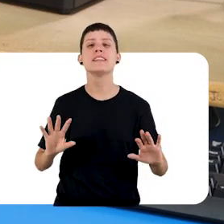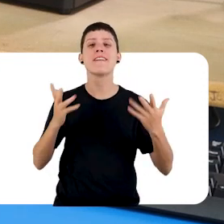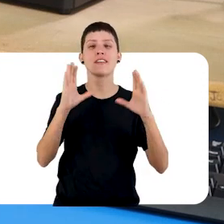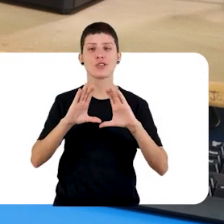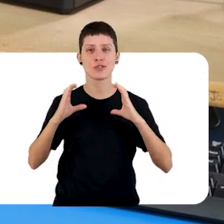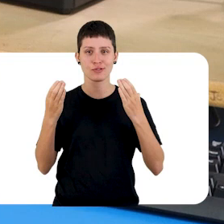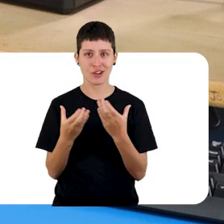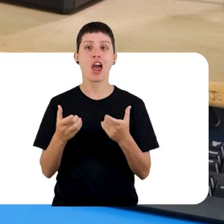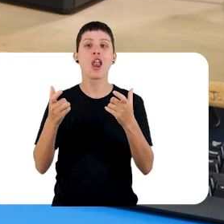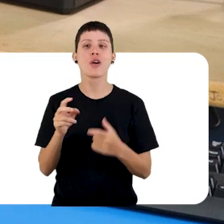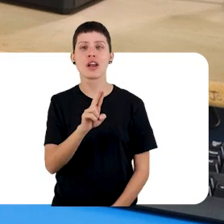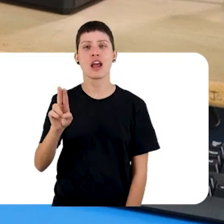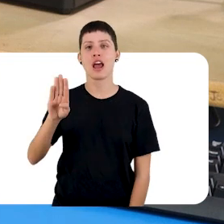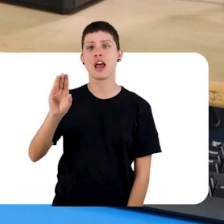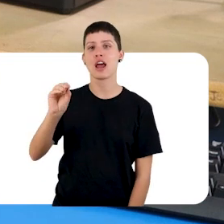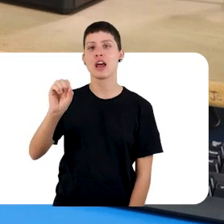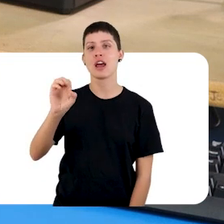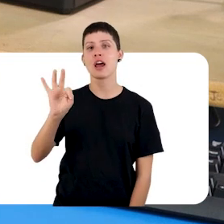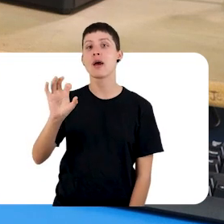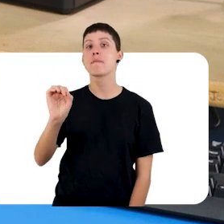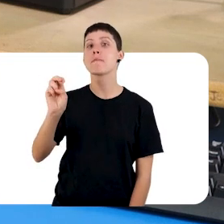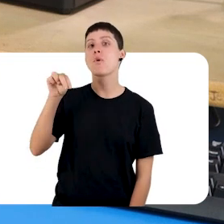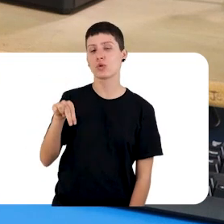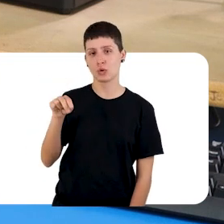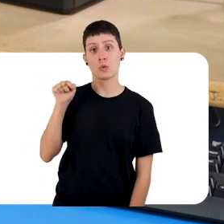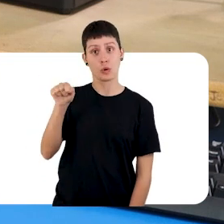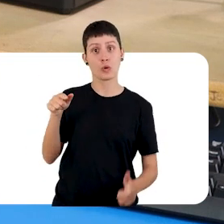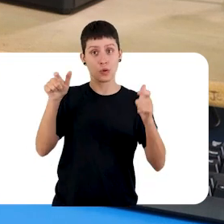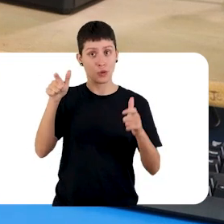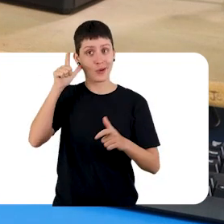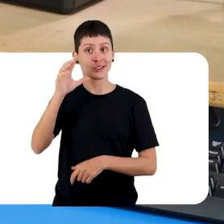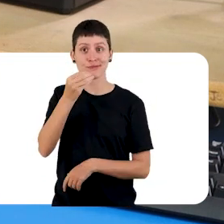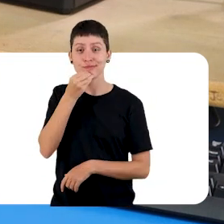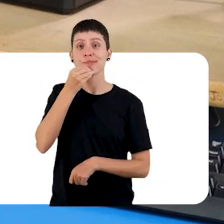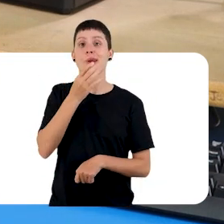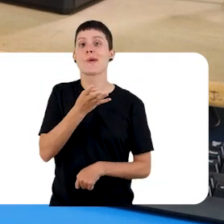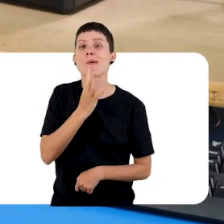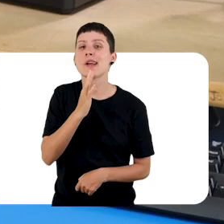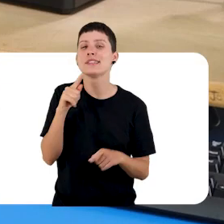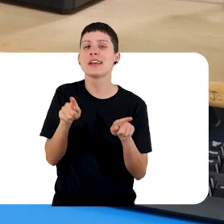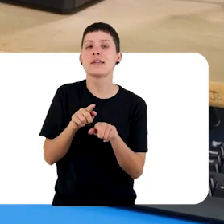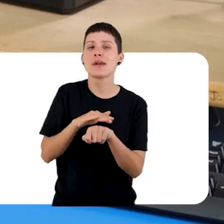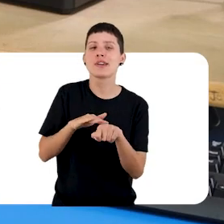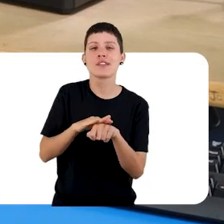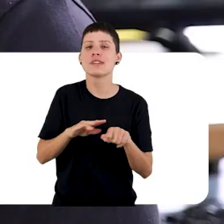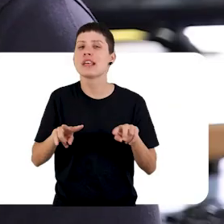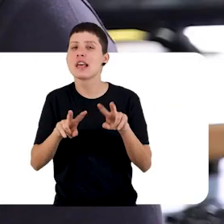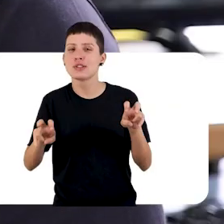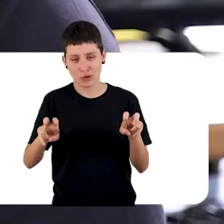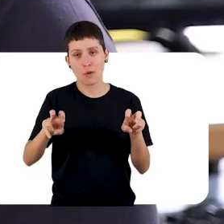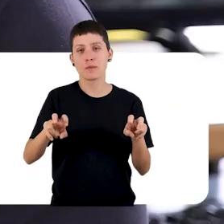que acontece em Boston, no MIT. E lá a gente teve a oportunidade de conhecer e falar um pouquinho sobre o projeto da Mais Um